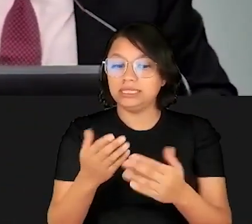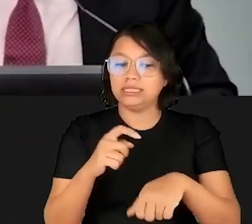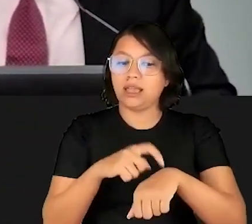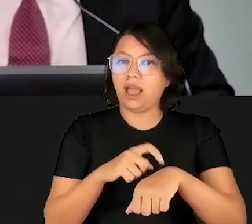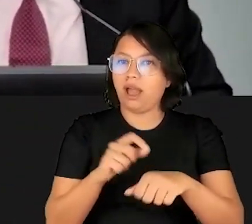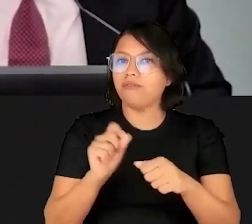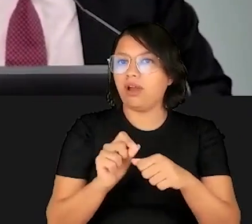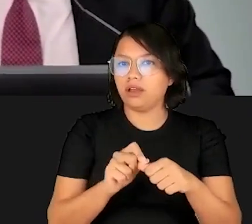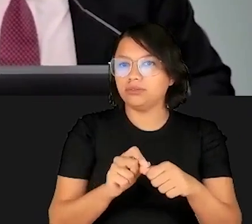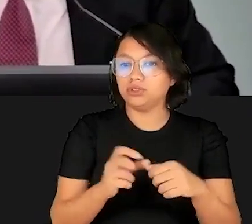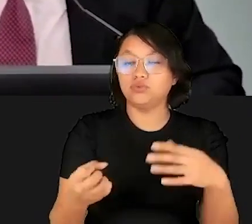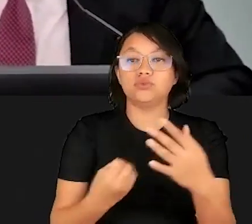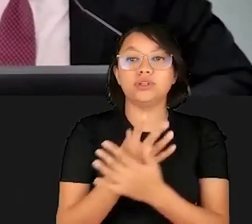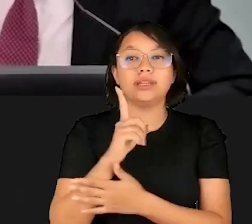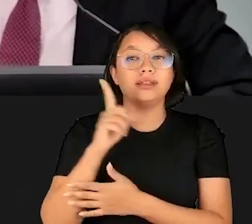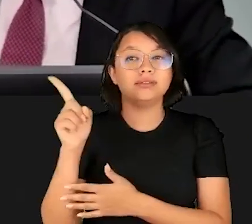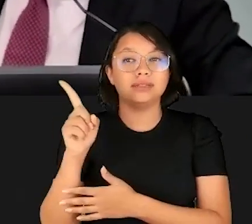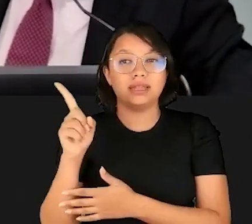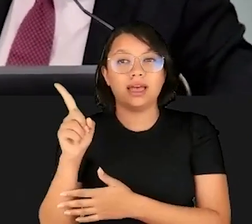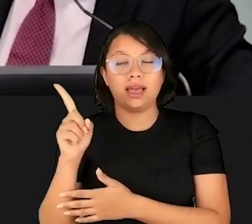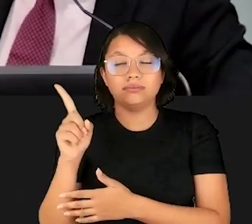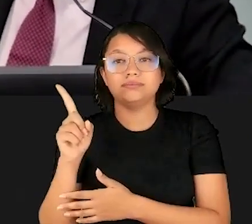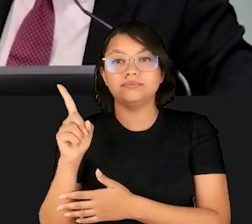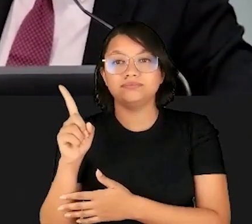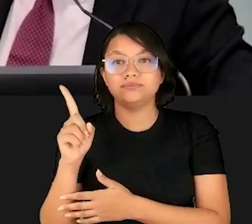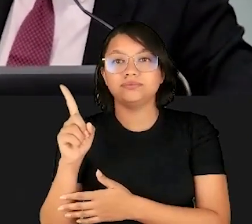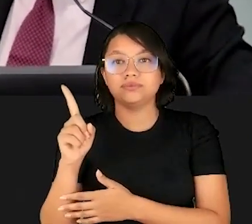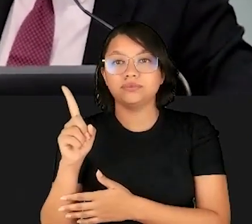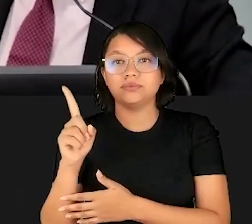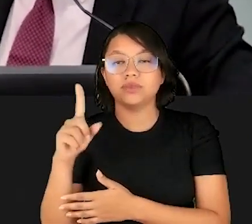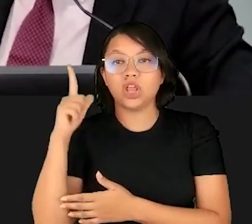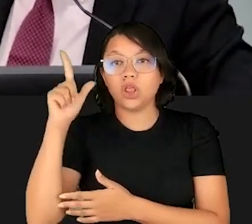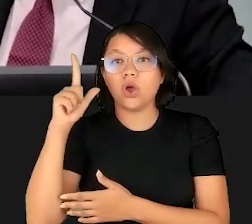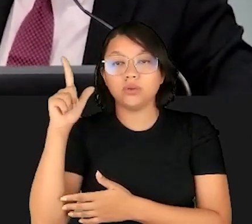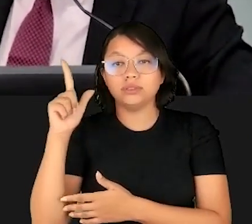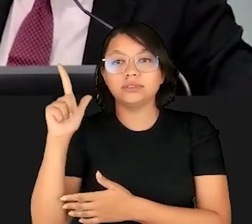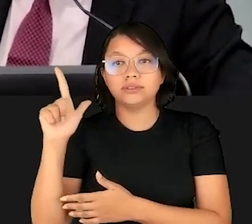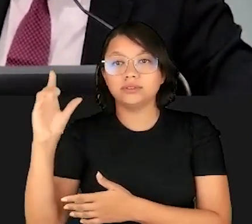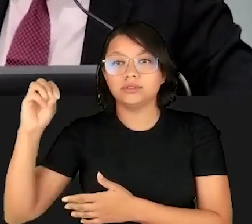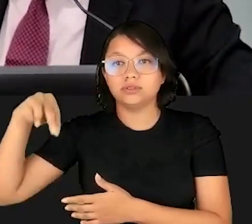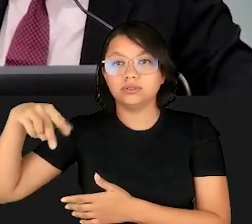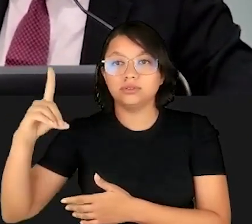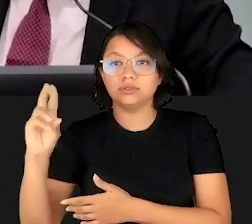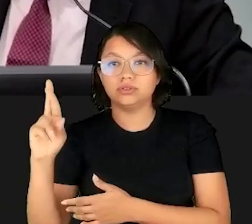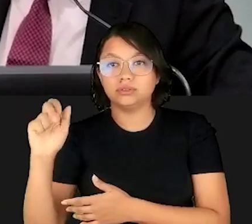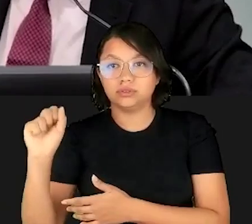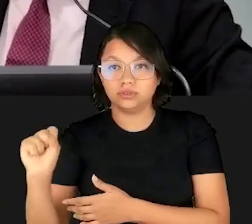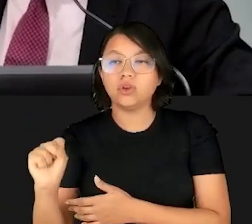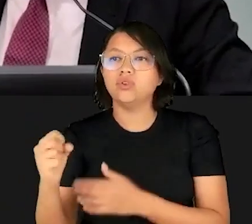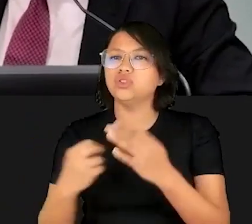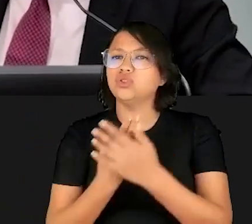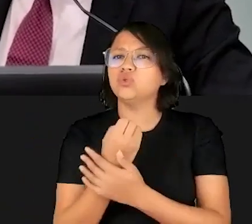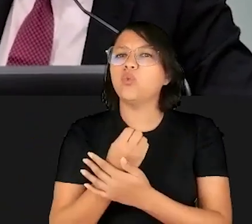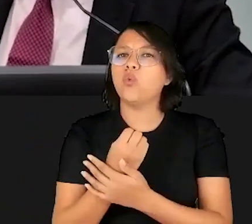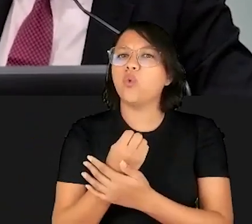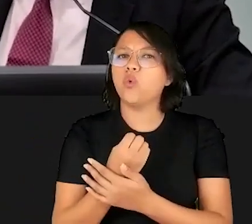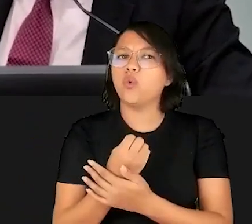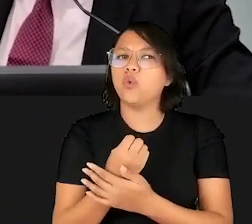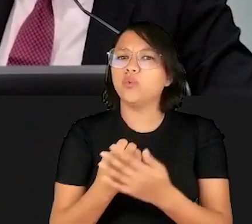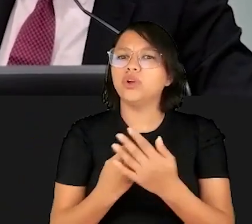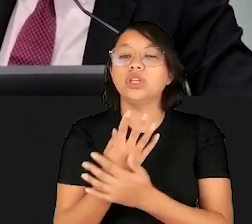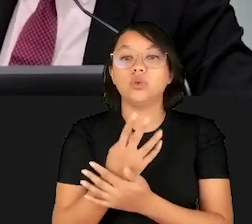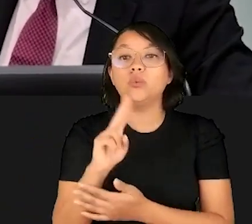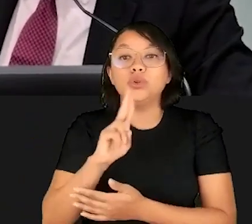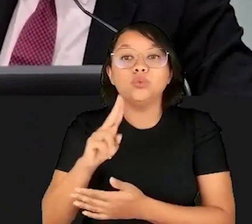E isso surgiu na Inglaterra, foi mencionado aqui o NIH em inglês, o NIH em inglês usa esse conceito. E houve uma decisão